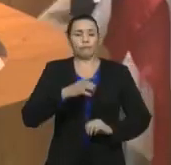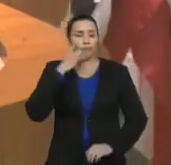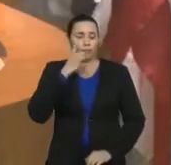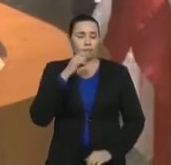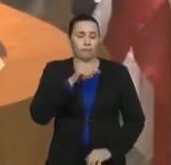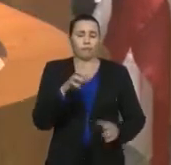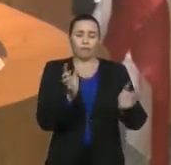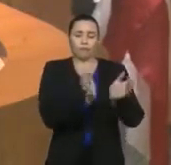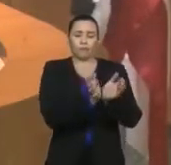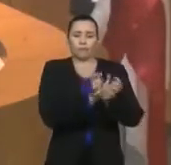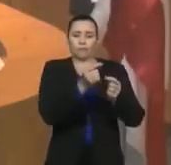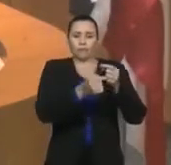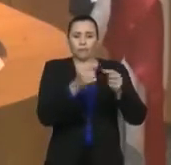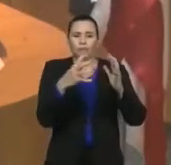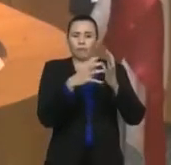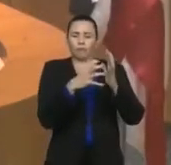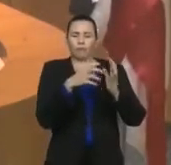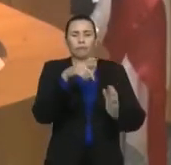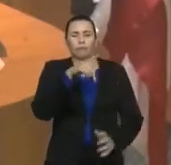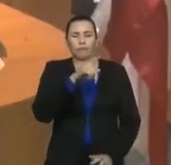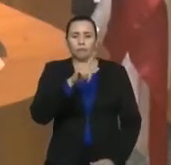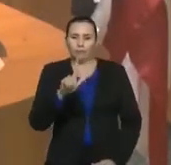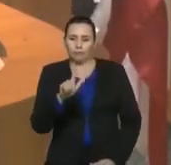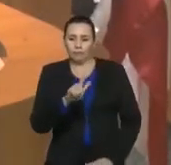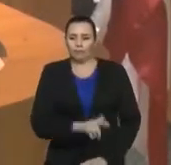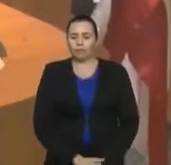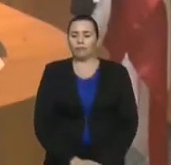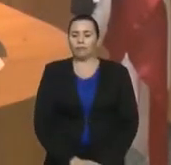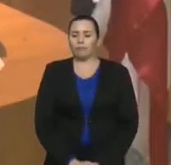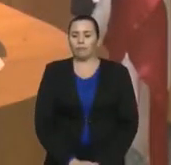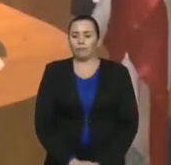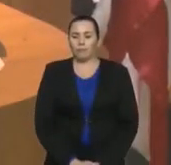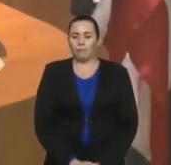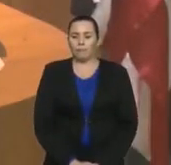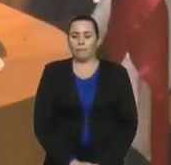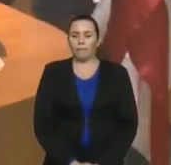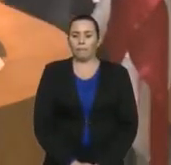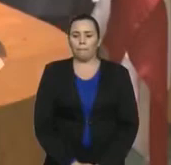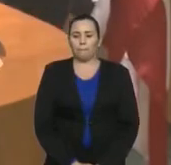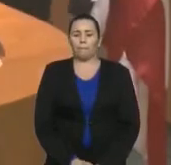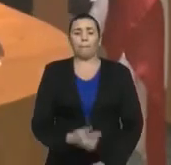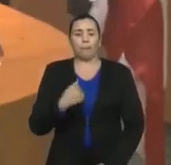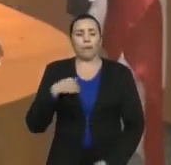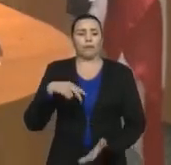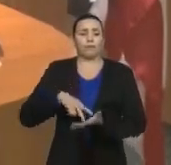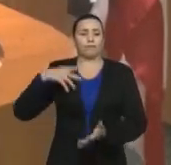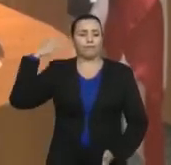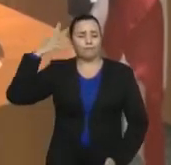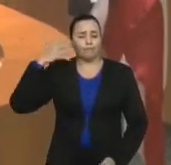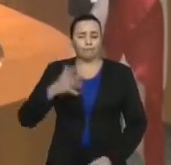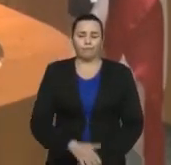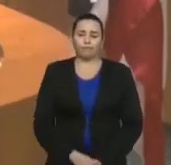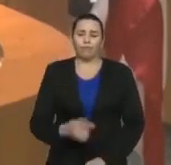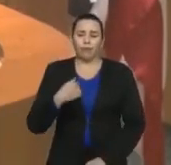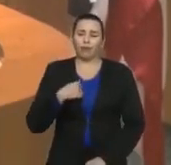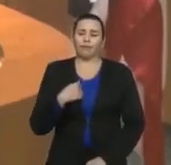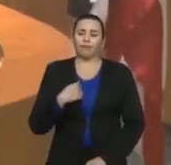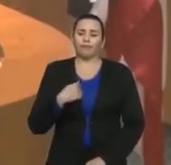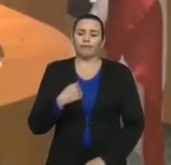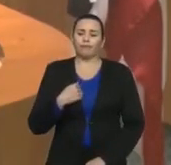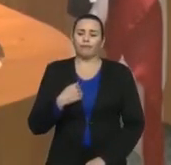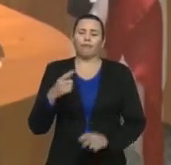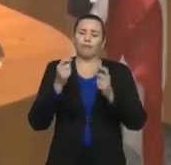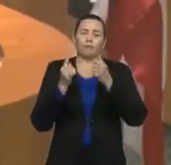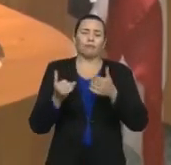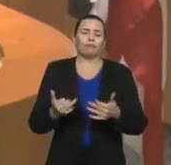o bloco, União Parlamentar desta Casa. Mas o que me traz aqui nessa tribuna é justamente para tratar sobre